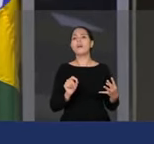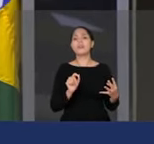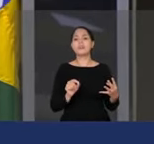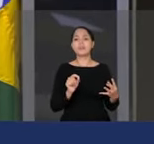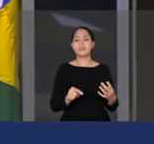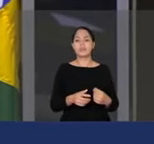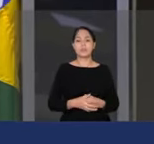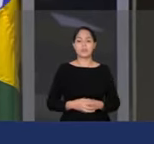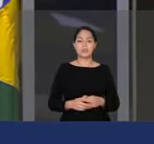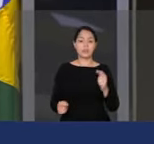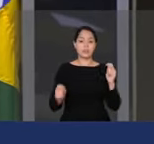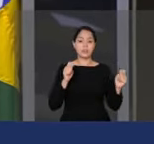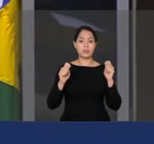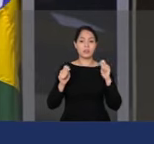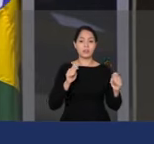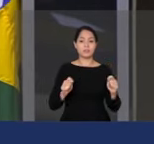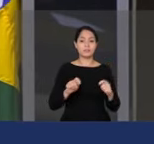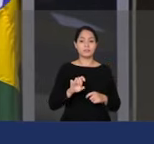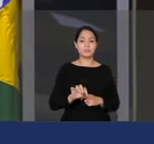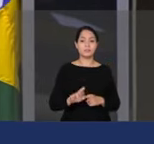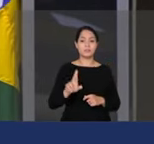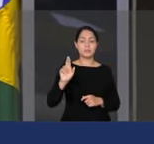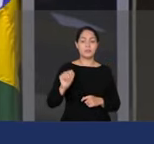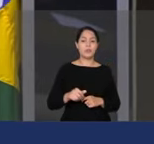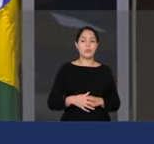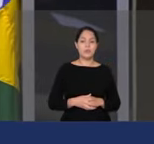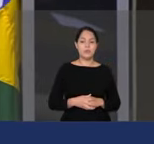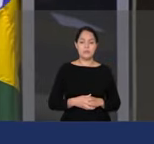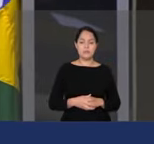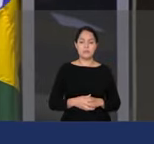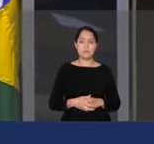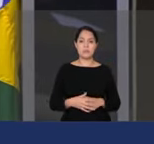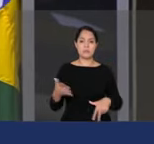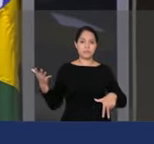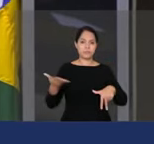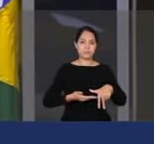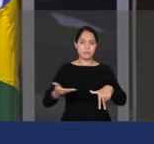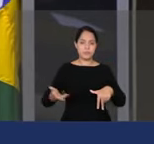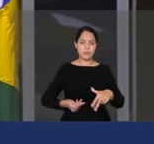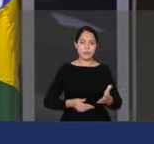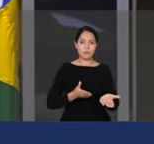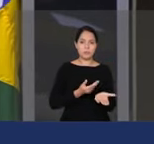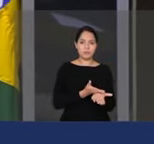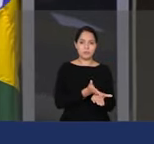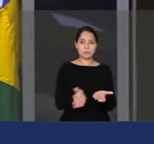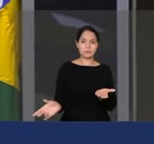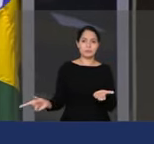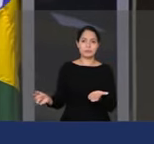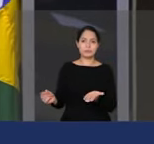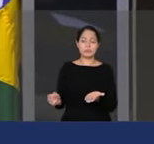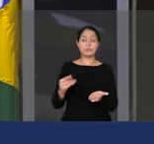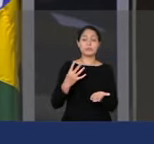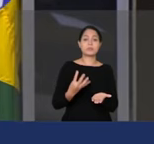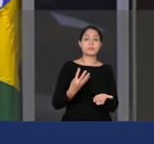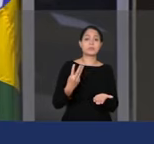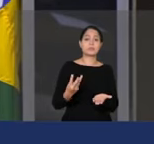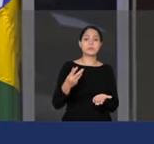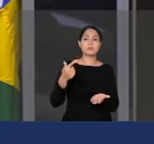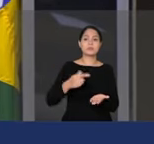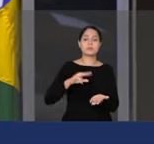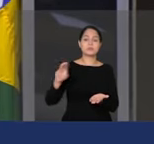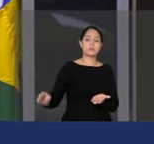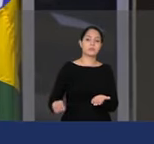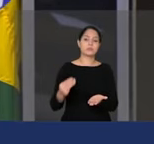reportagem do Jornal Extra, desvios com corrupção chegam a 437 milhões e deixam